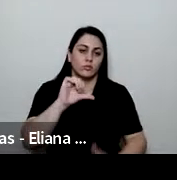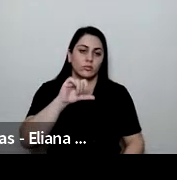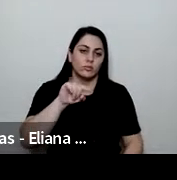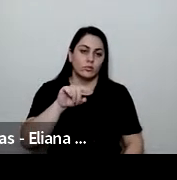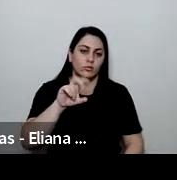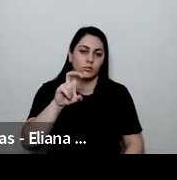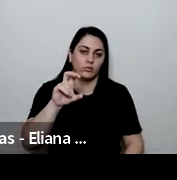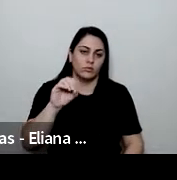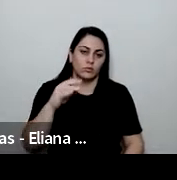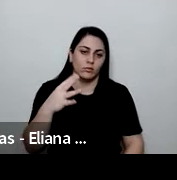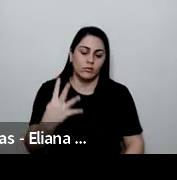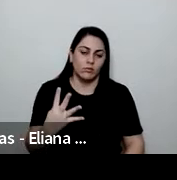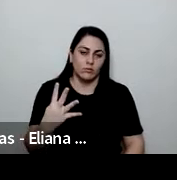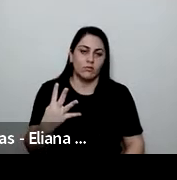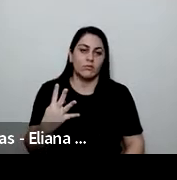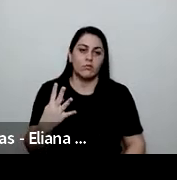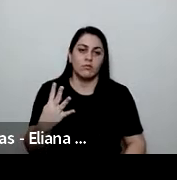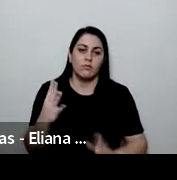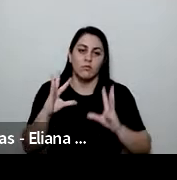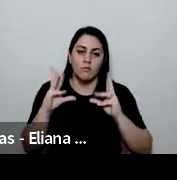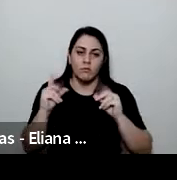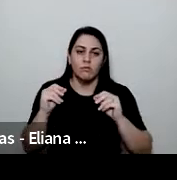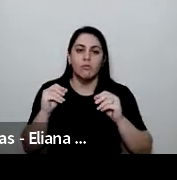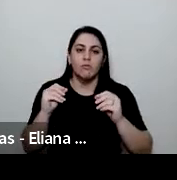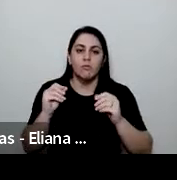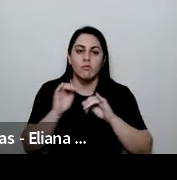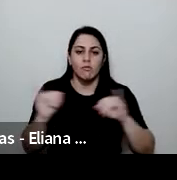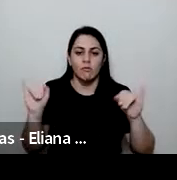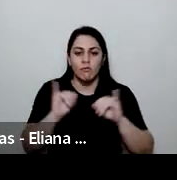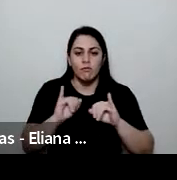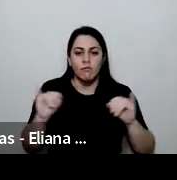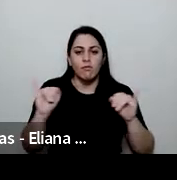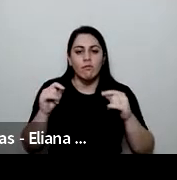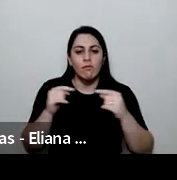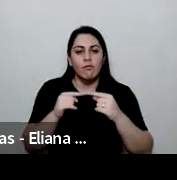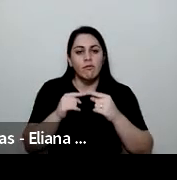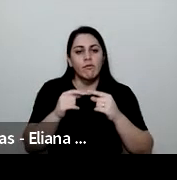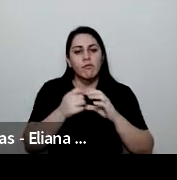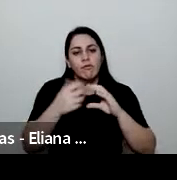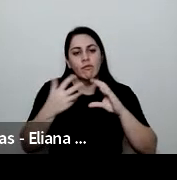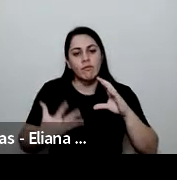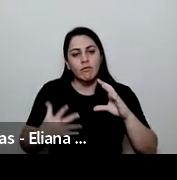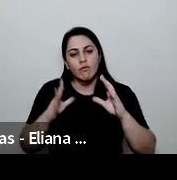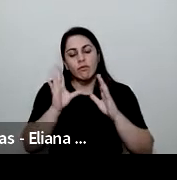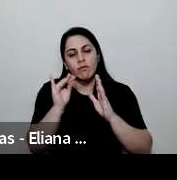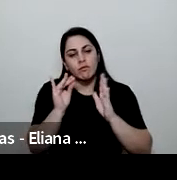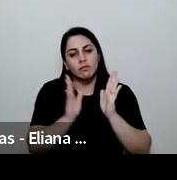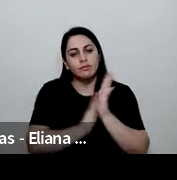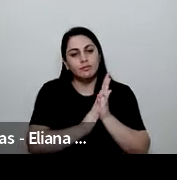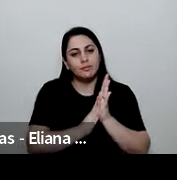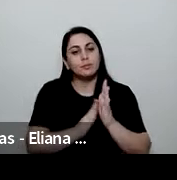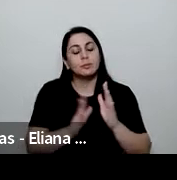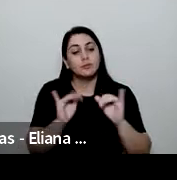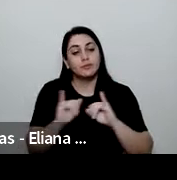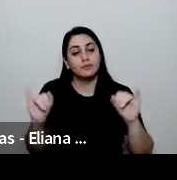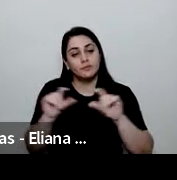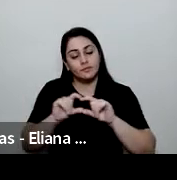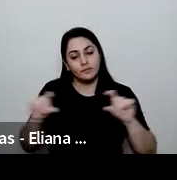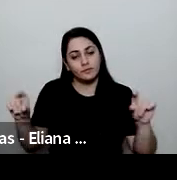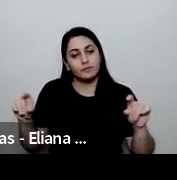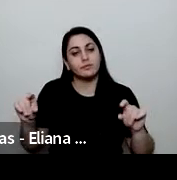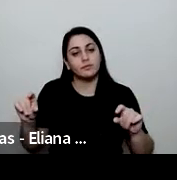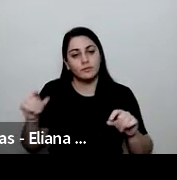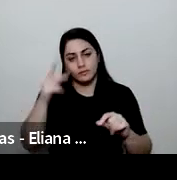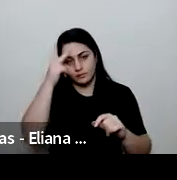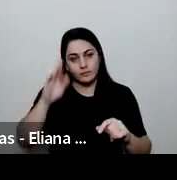9.504 os fatores externos ao teor da mensagem como as características do adesivo e o jogador pré-candidatos tem uma